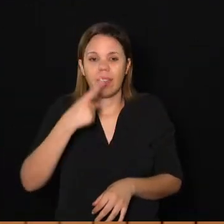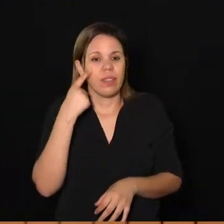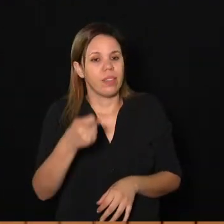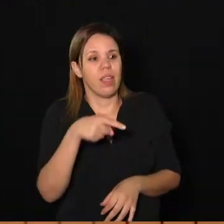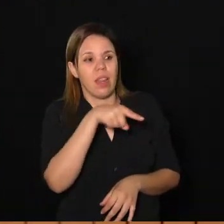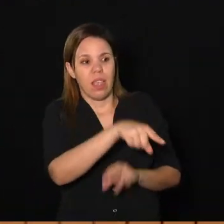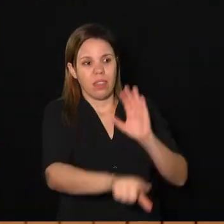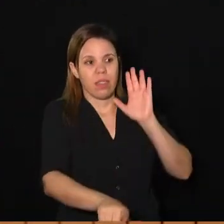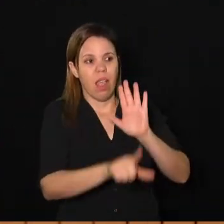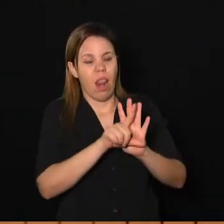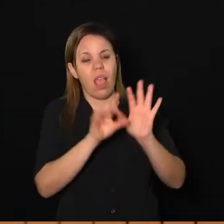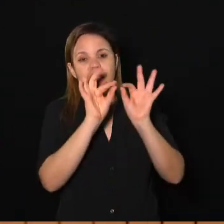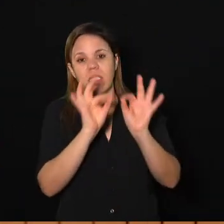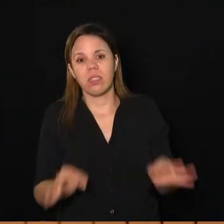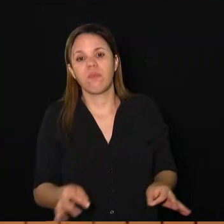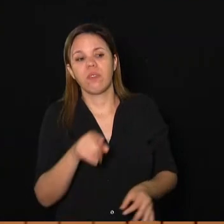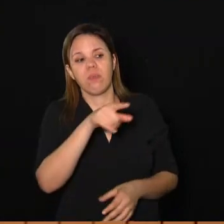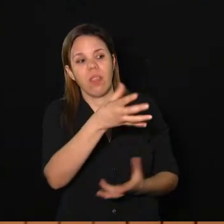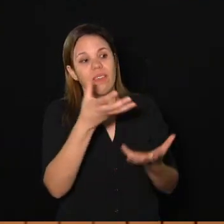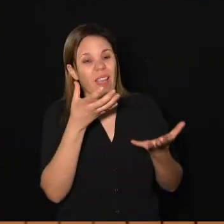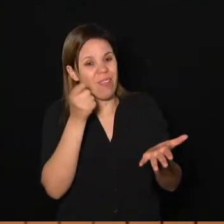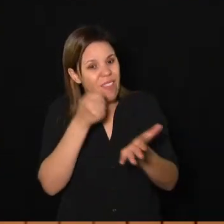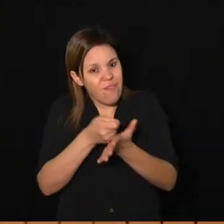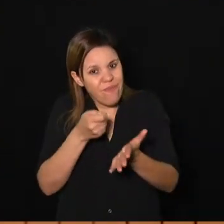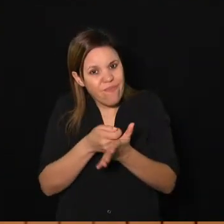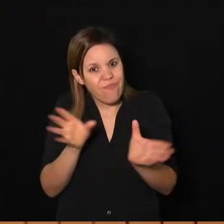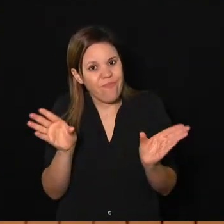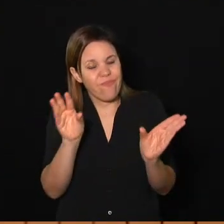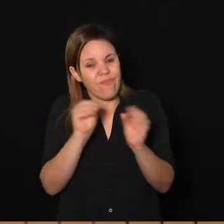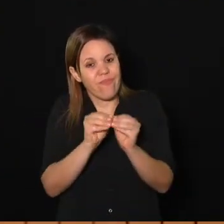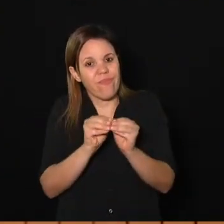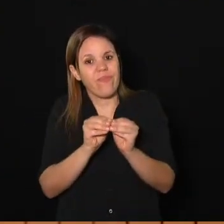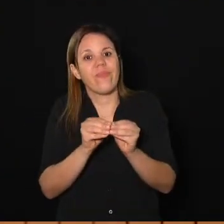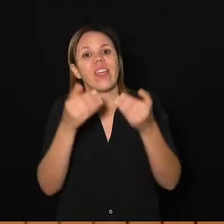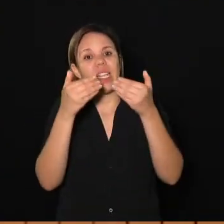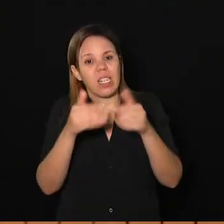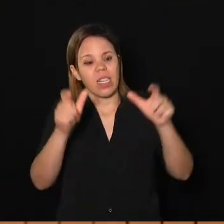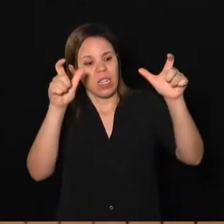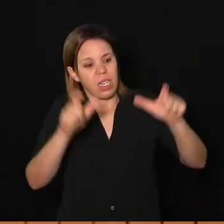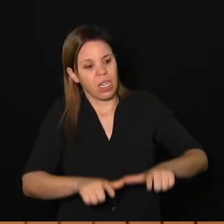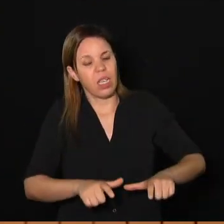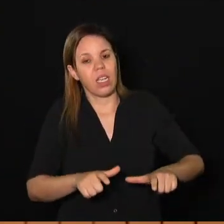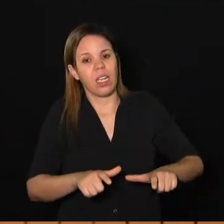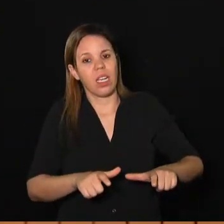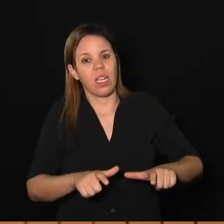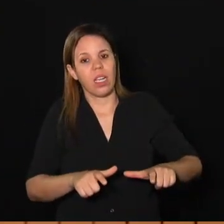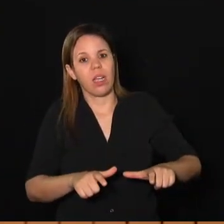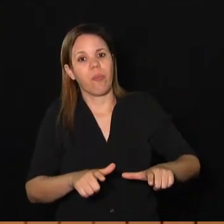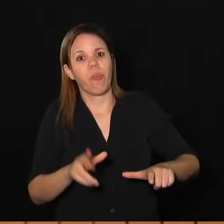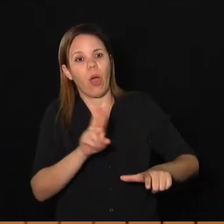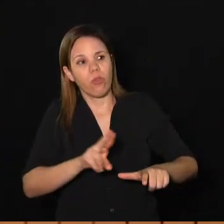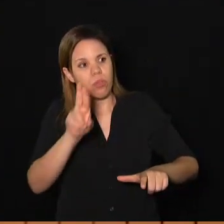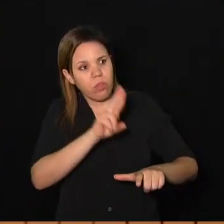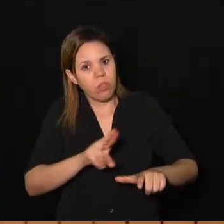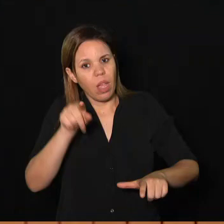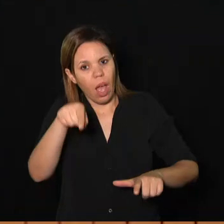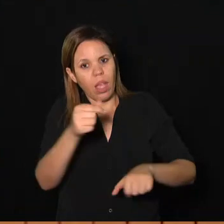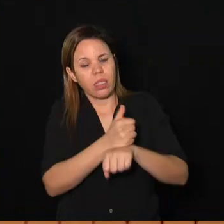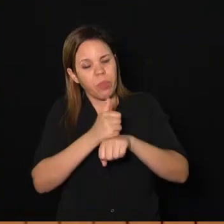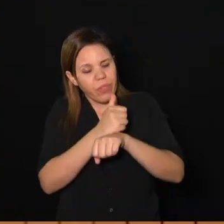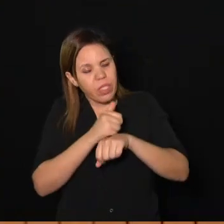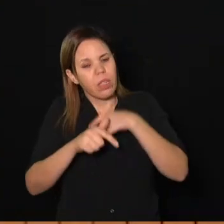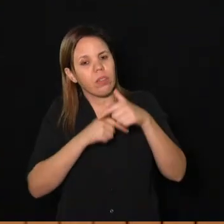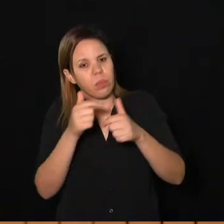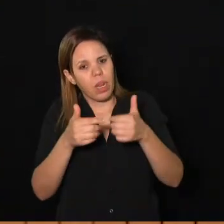a lei simplesmente define exigências para concessão de alvará de uso para os gabinetes optométricos ou seja a